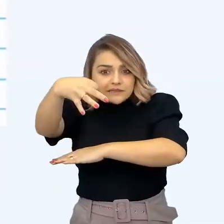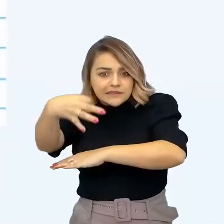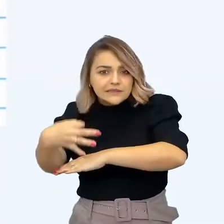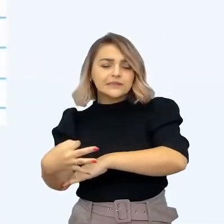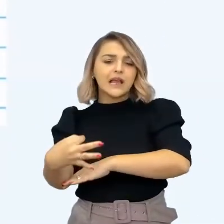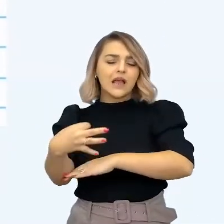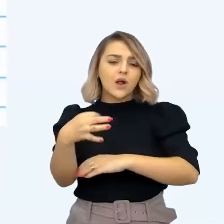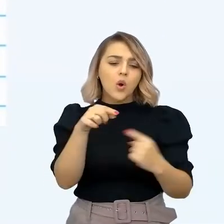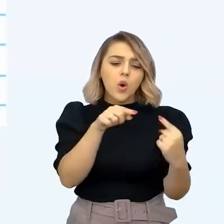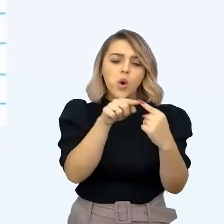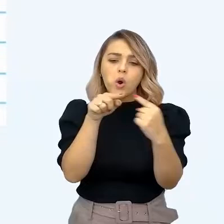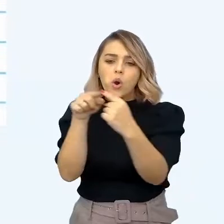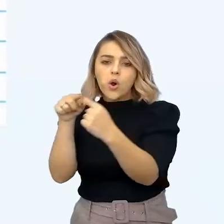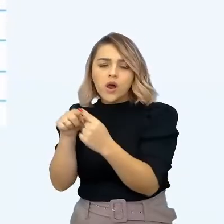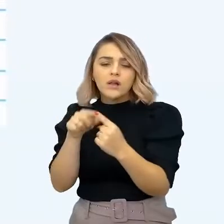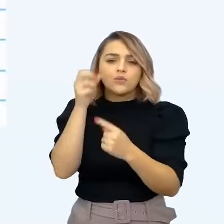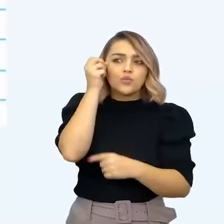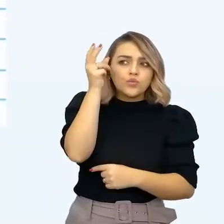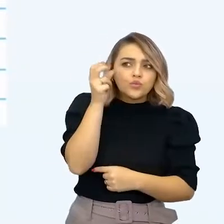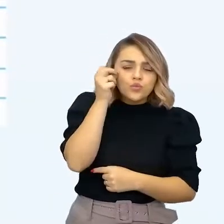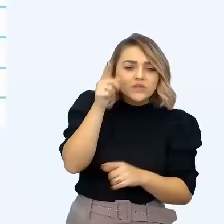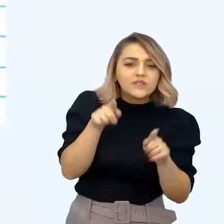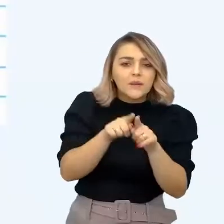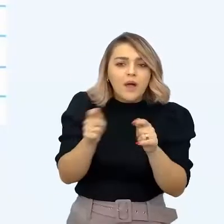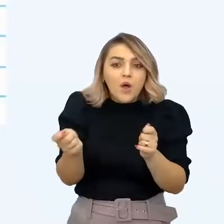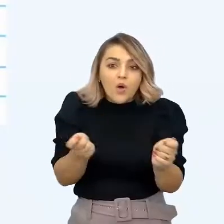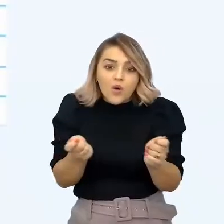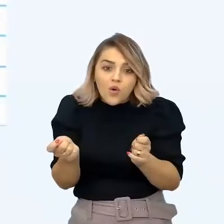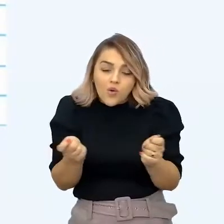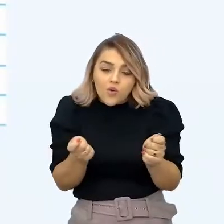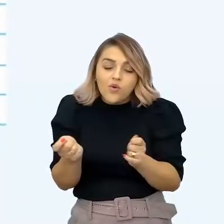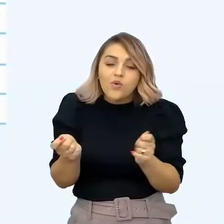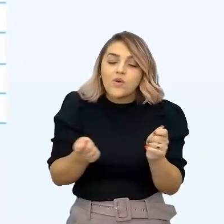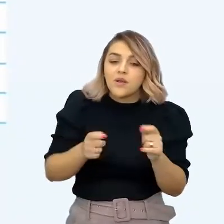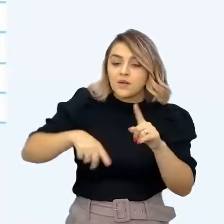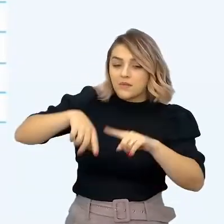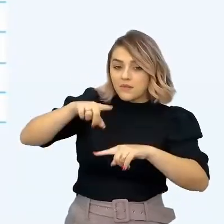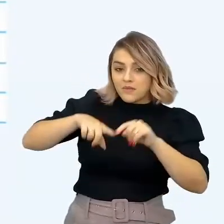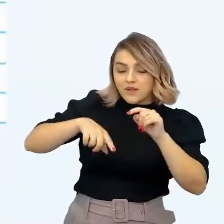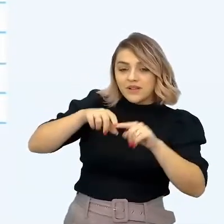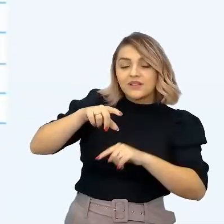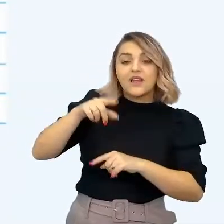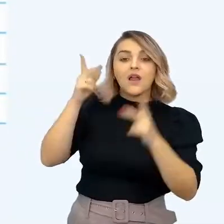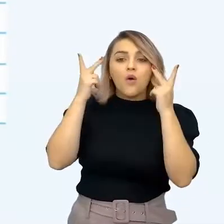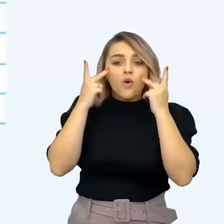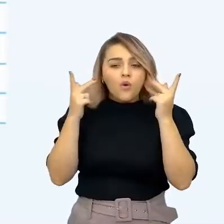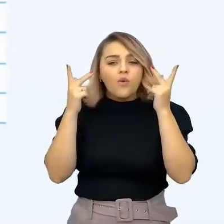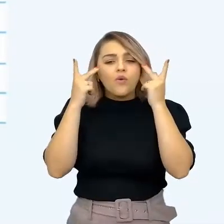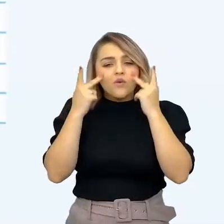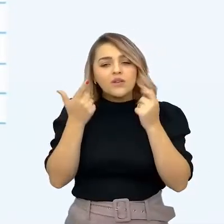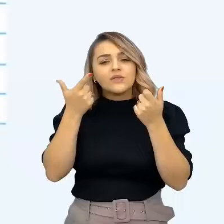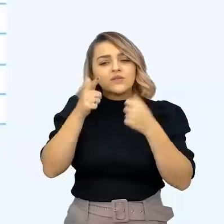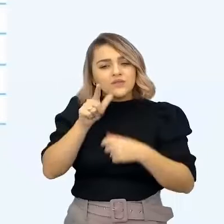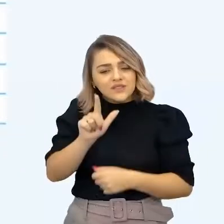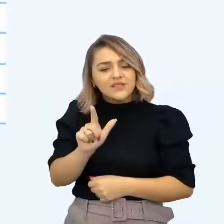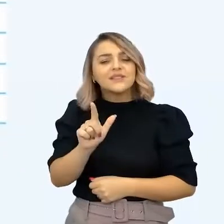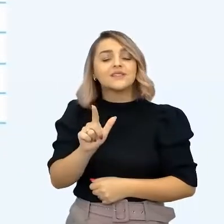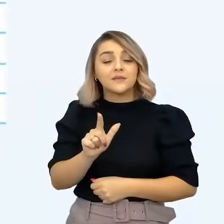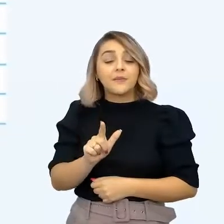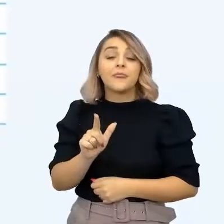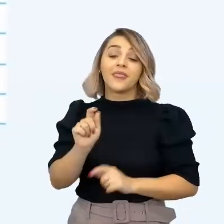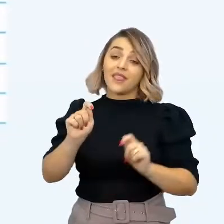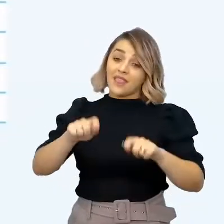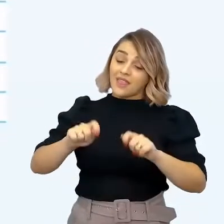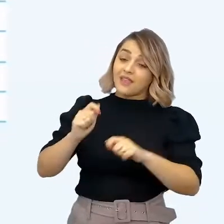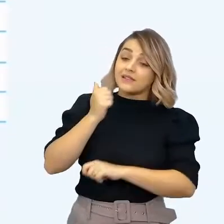cada cultura, monitorar os teores de matéria orgânica e preservá-los contra os perigos da erosão. Dessa maneira, essa ciência nos